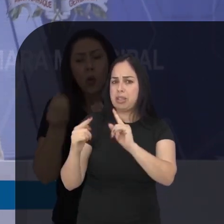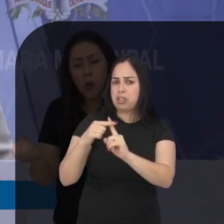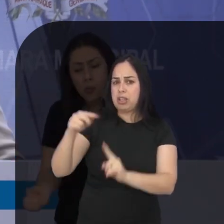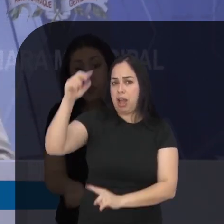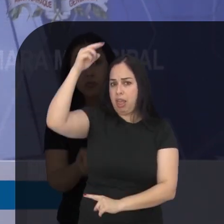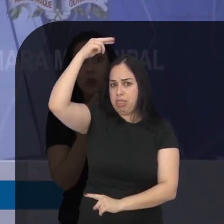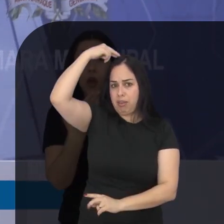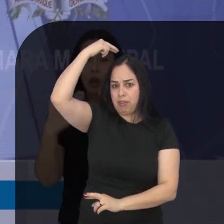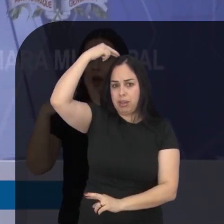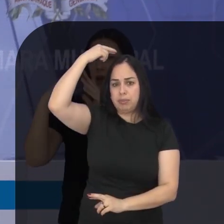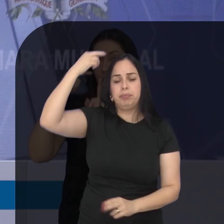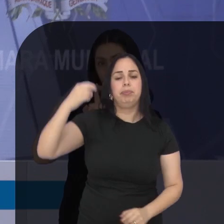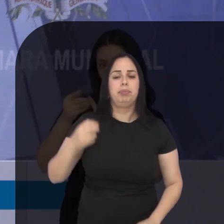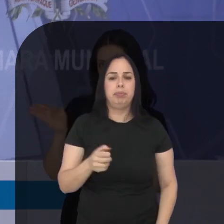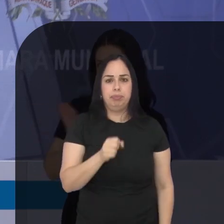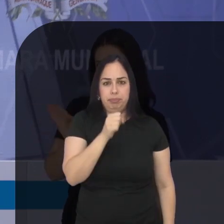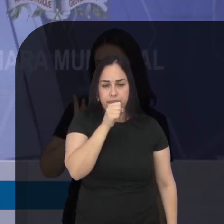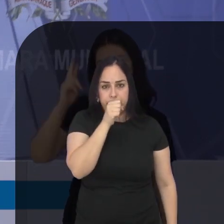Renovada,